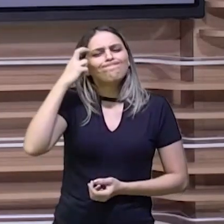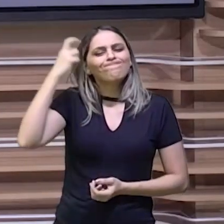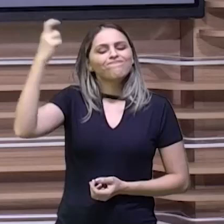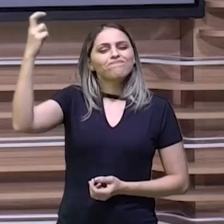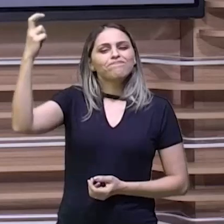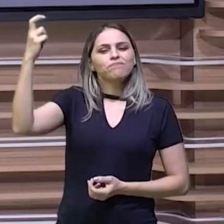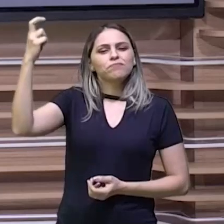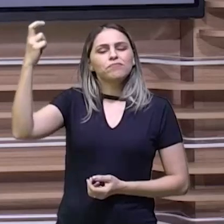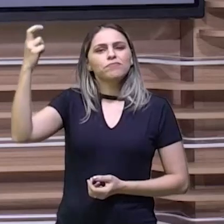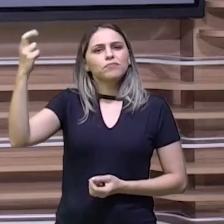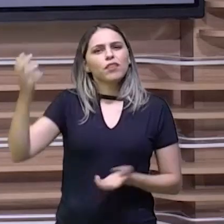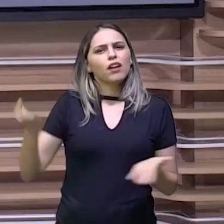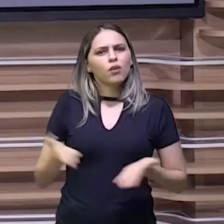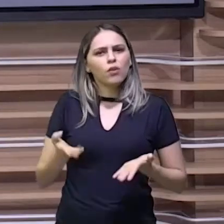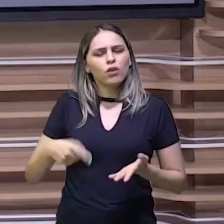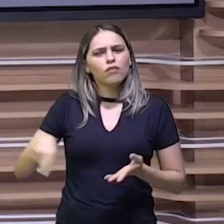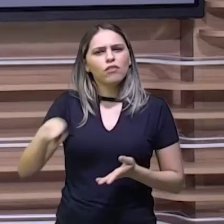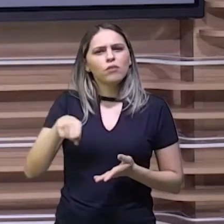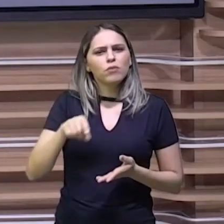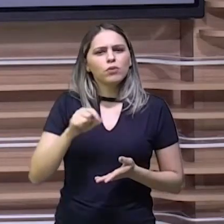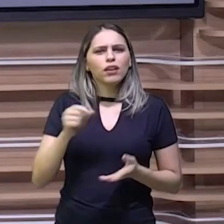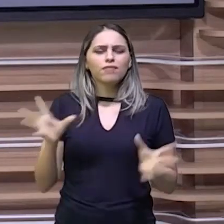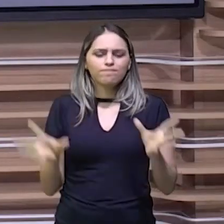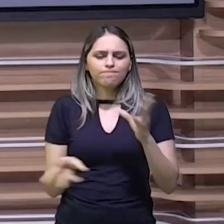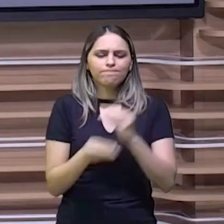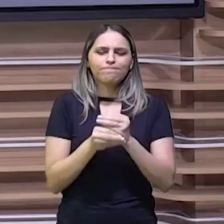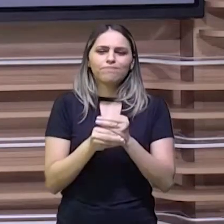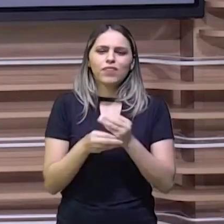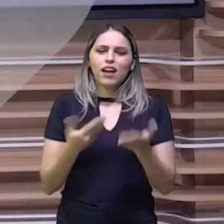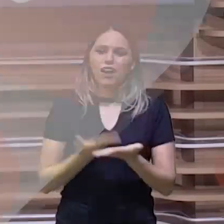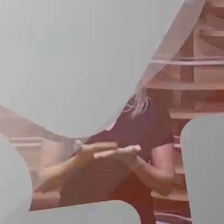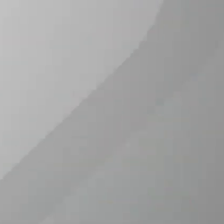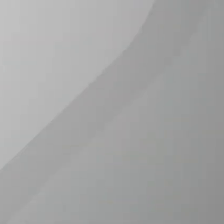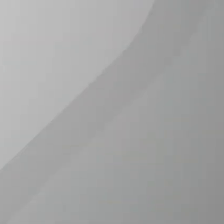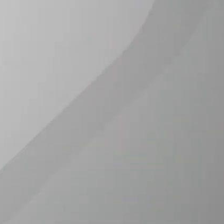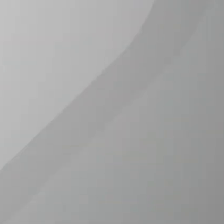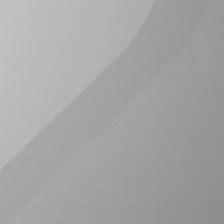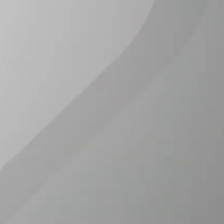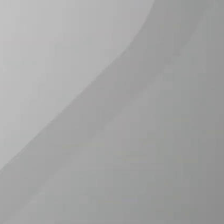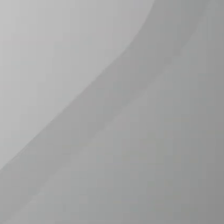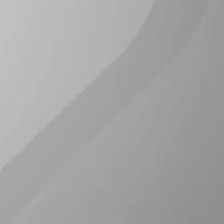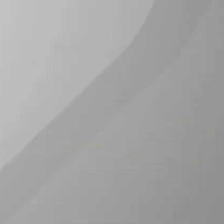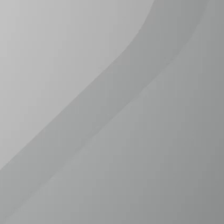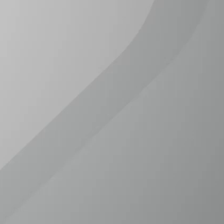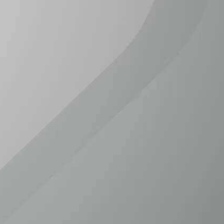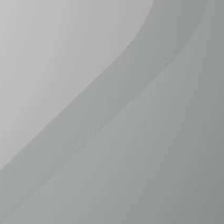inteligentes. Agora vamos para o nosso resumo? Vamos lá?